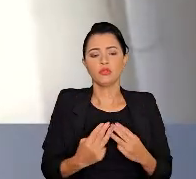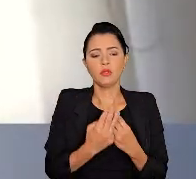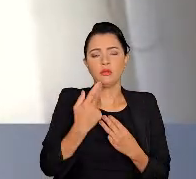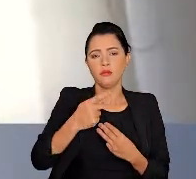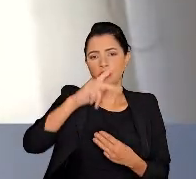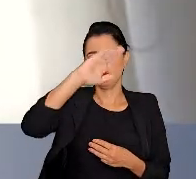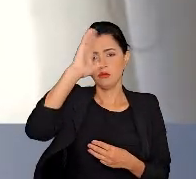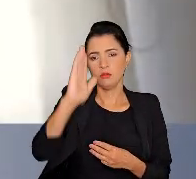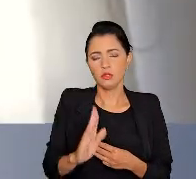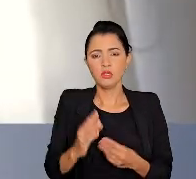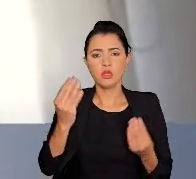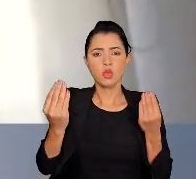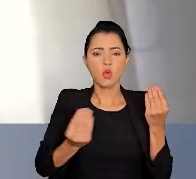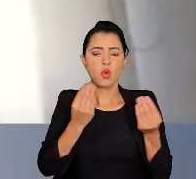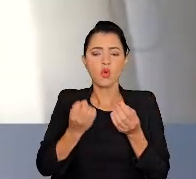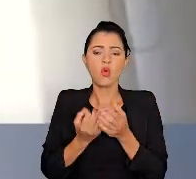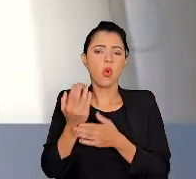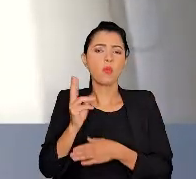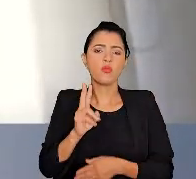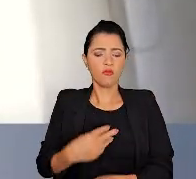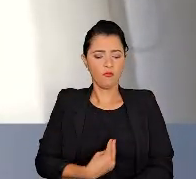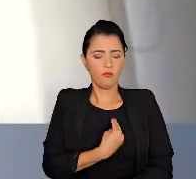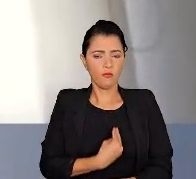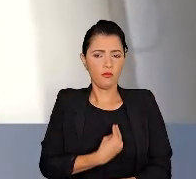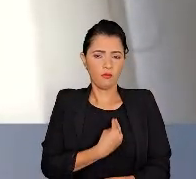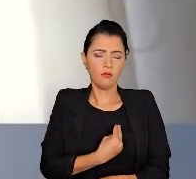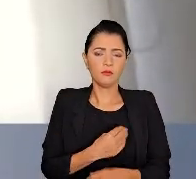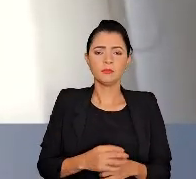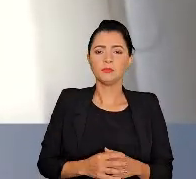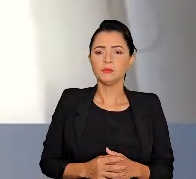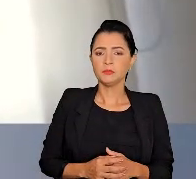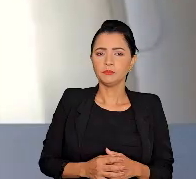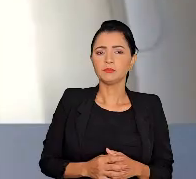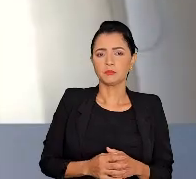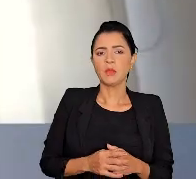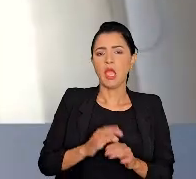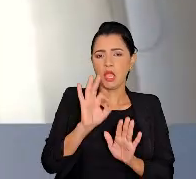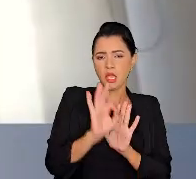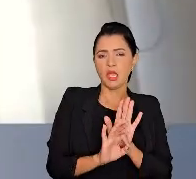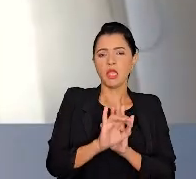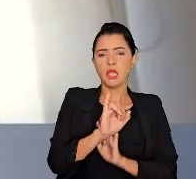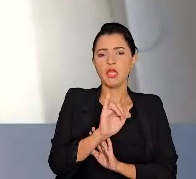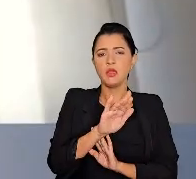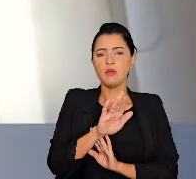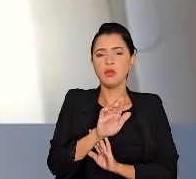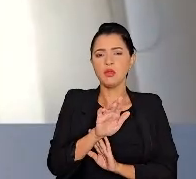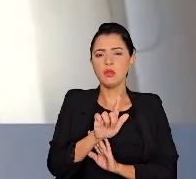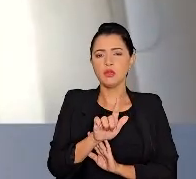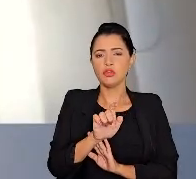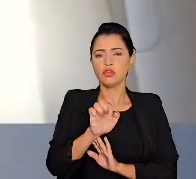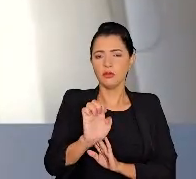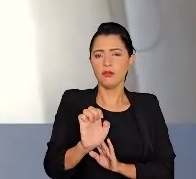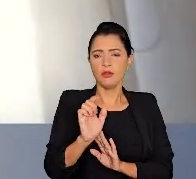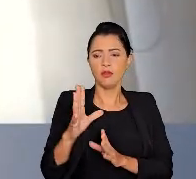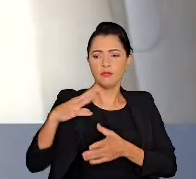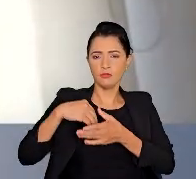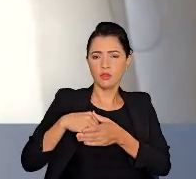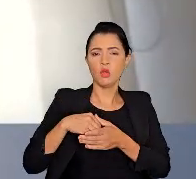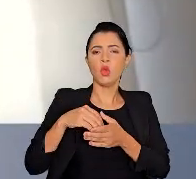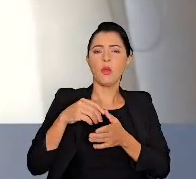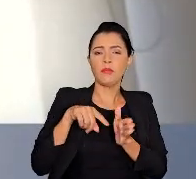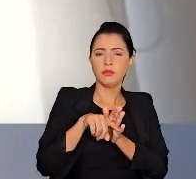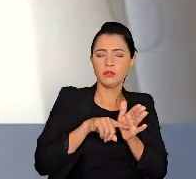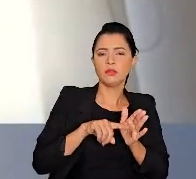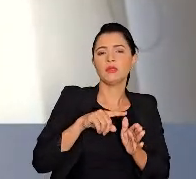comunidade se constitui. Os dados do IBGE, compilados no censo de 2010, registram a presença